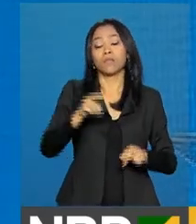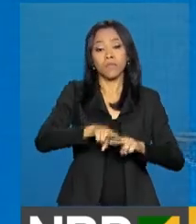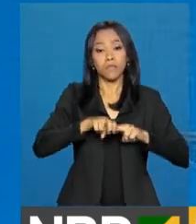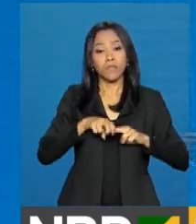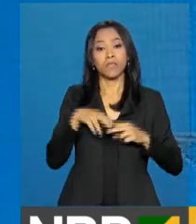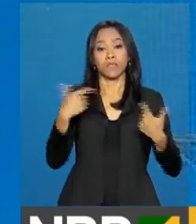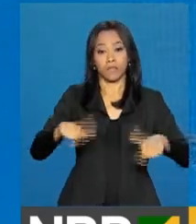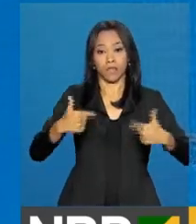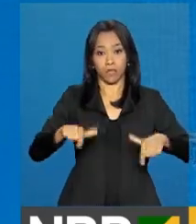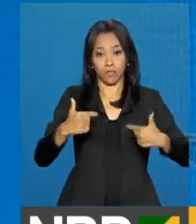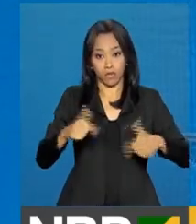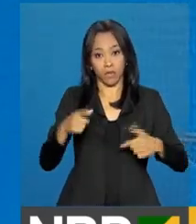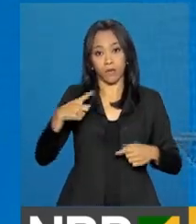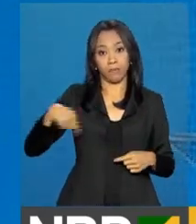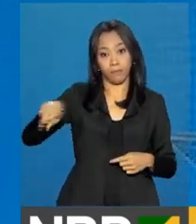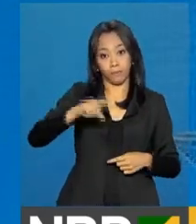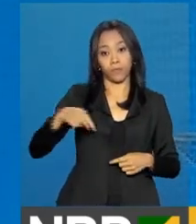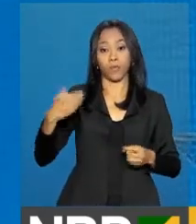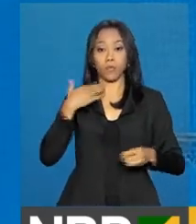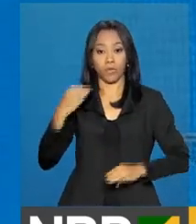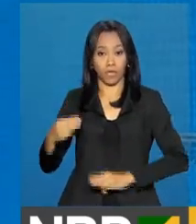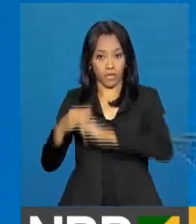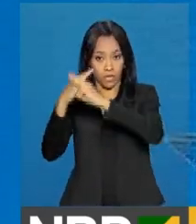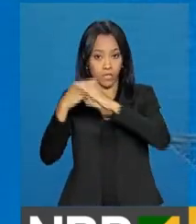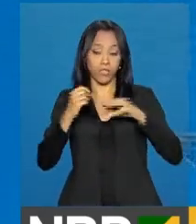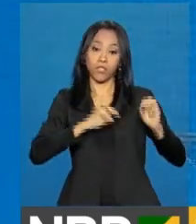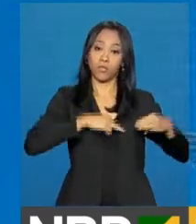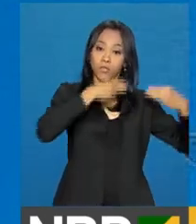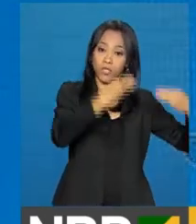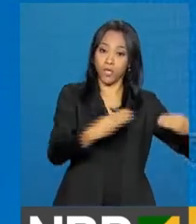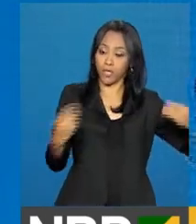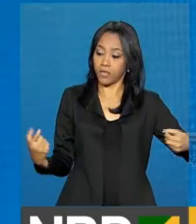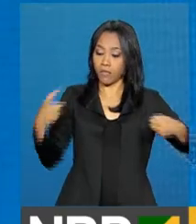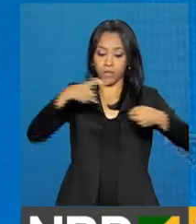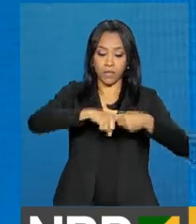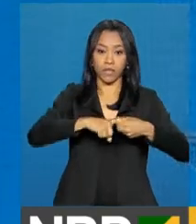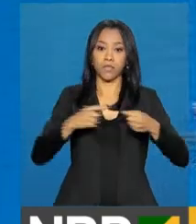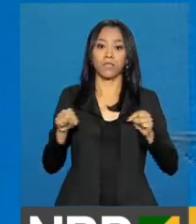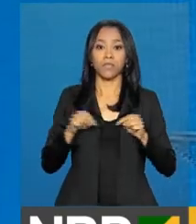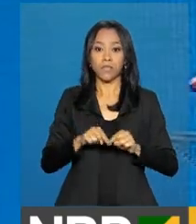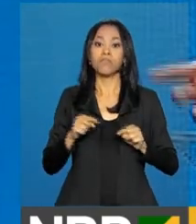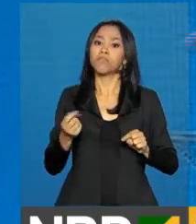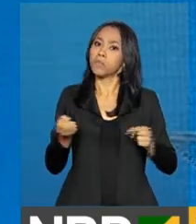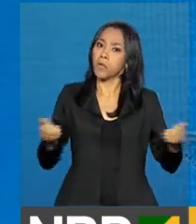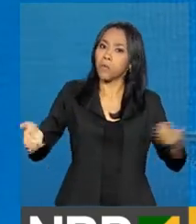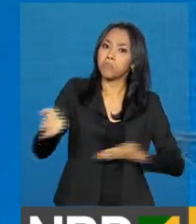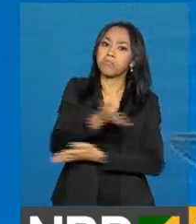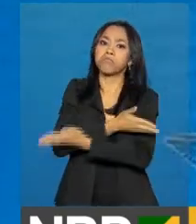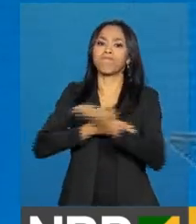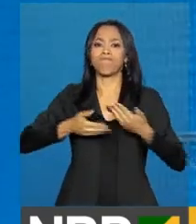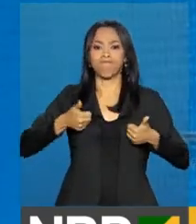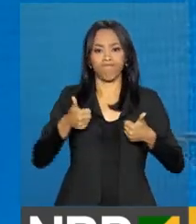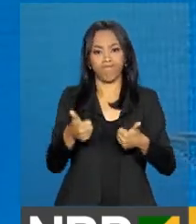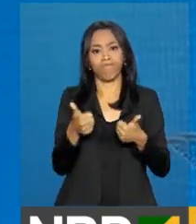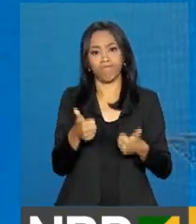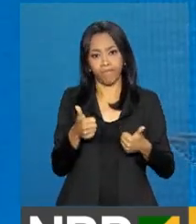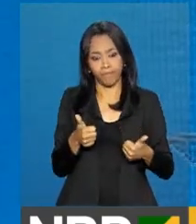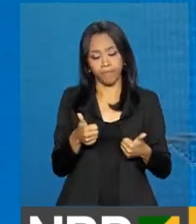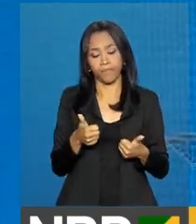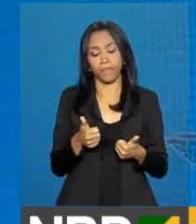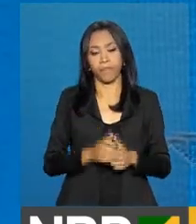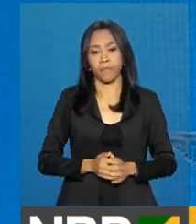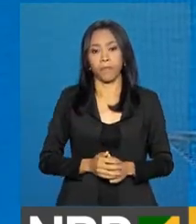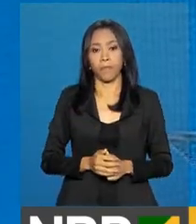do Ministério das Cidades tem esta vertente saudável, não só para o efeito